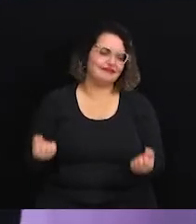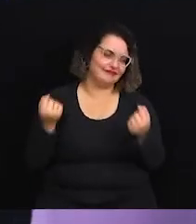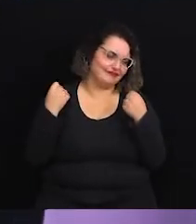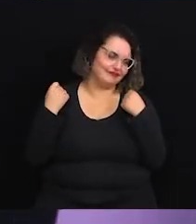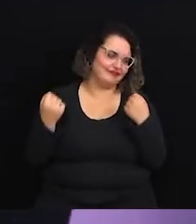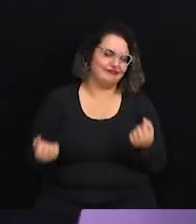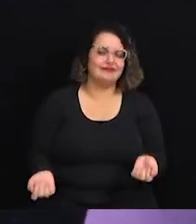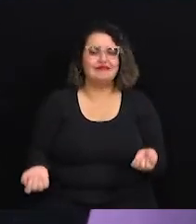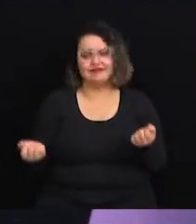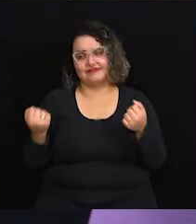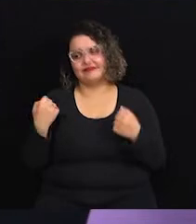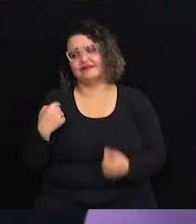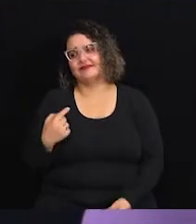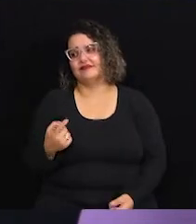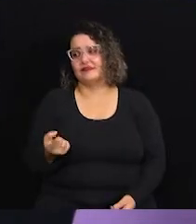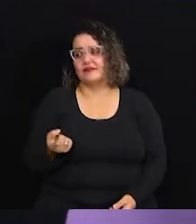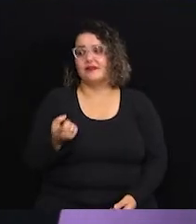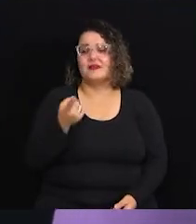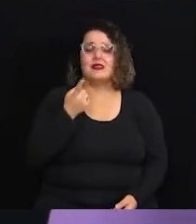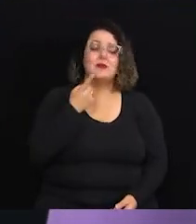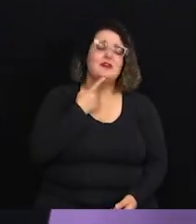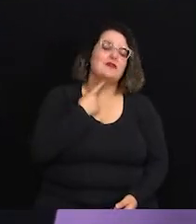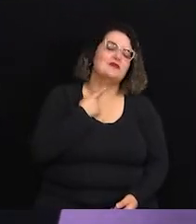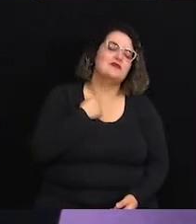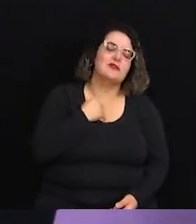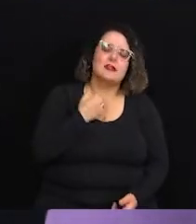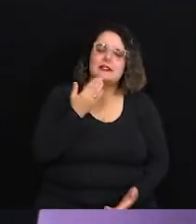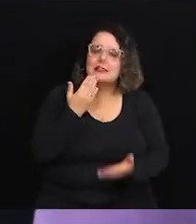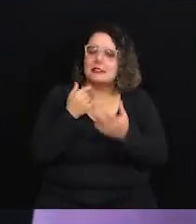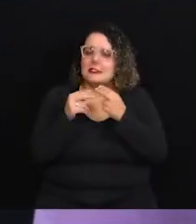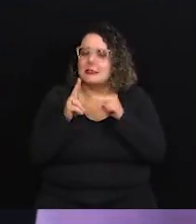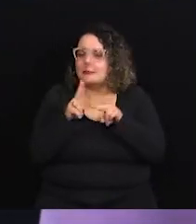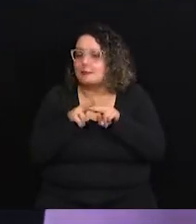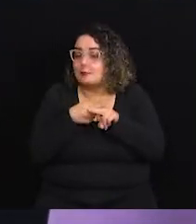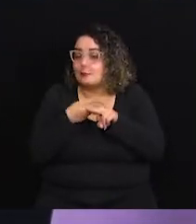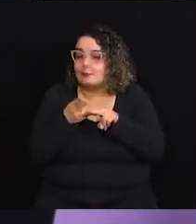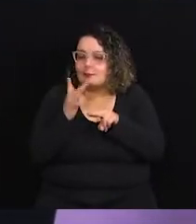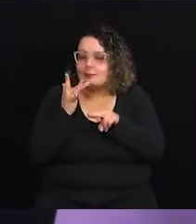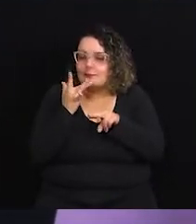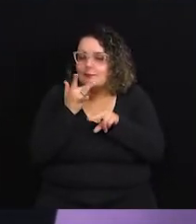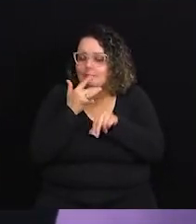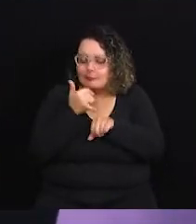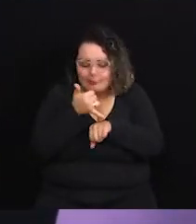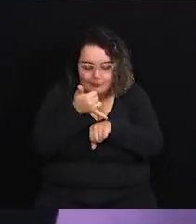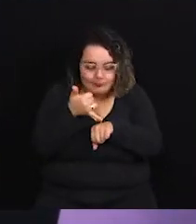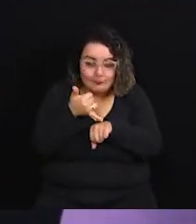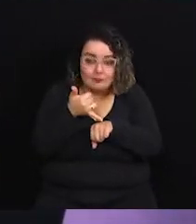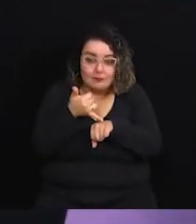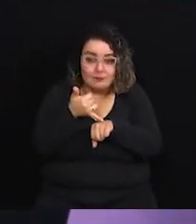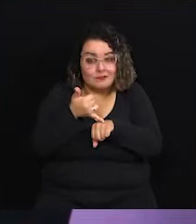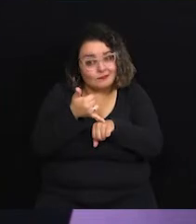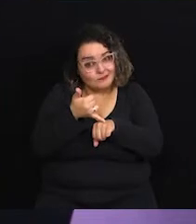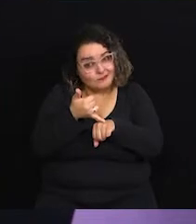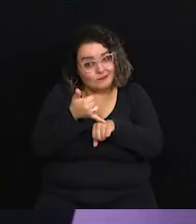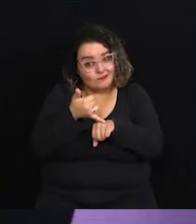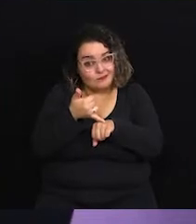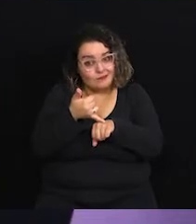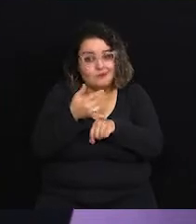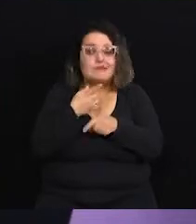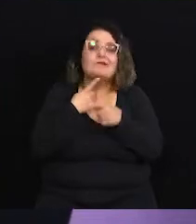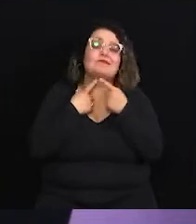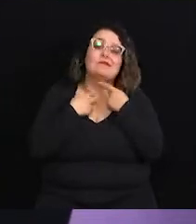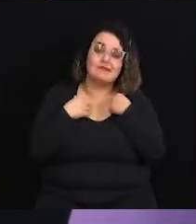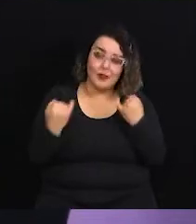né? Uma vontade de comer chocolate, coisa mais gordurosa, né? Só que o que não passa é a vontade de emagrecer,